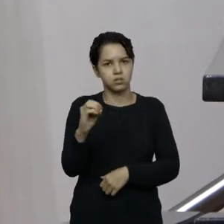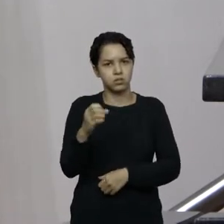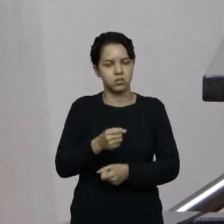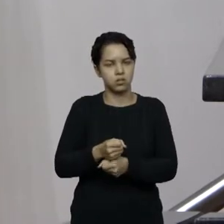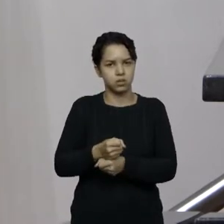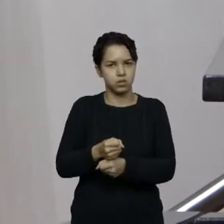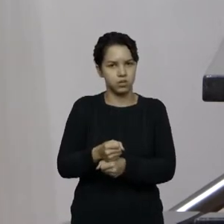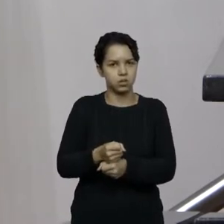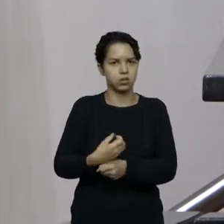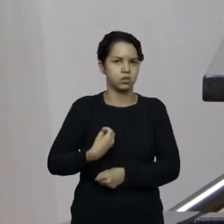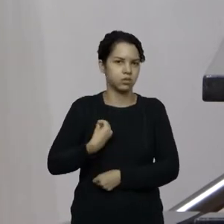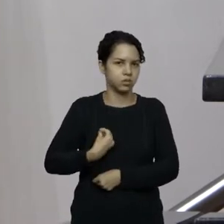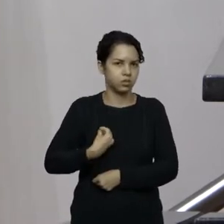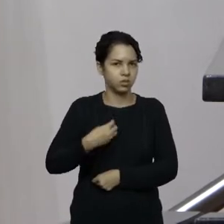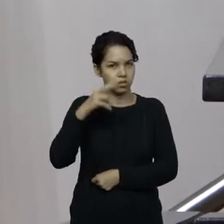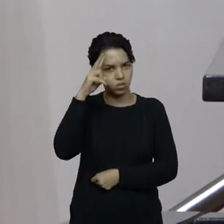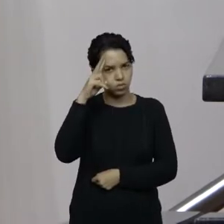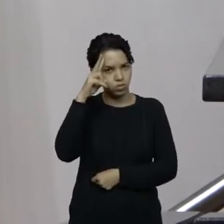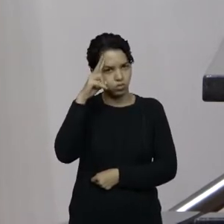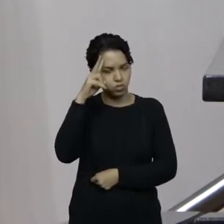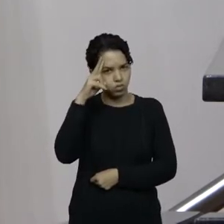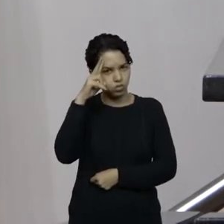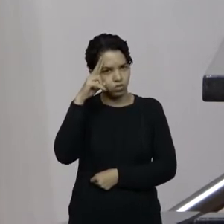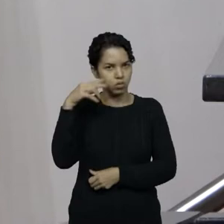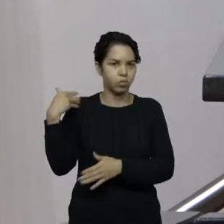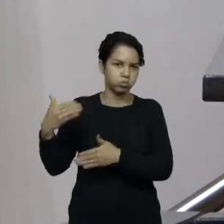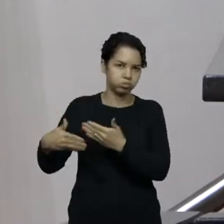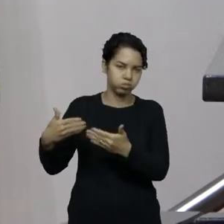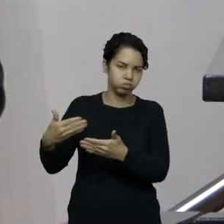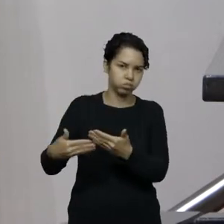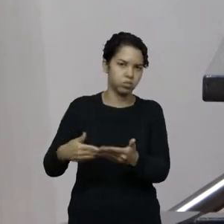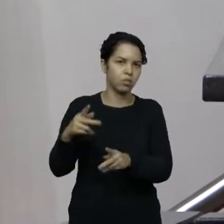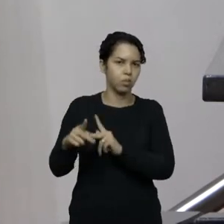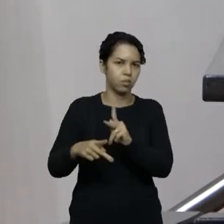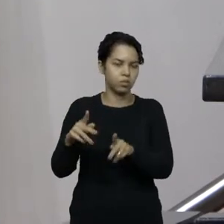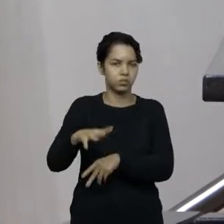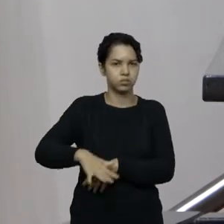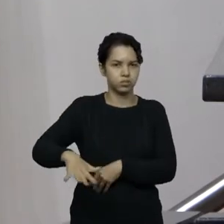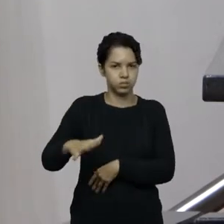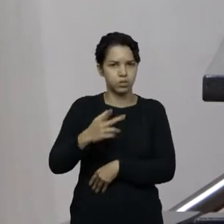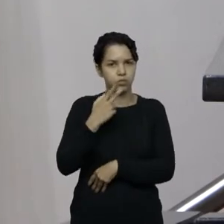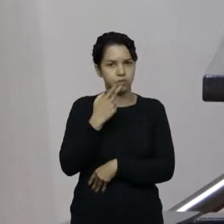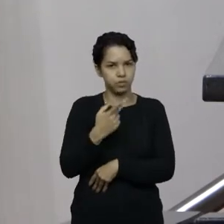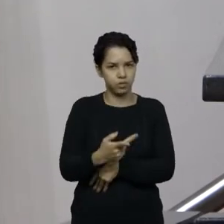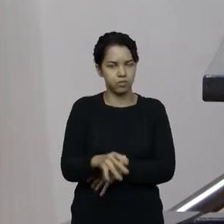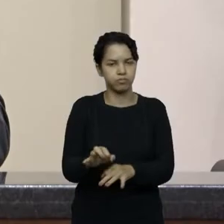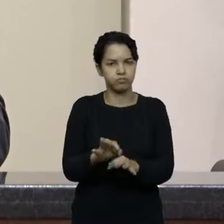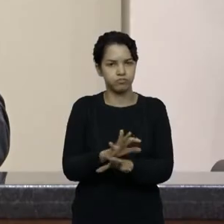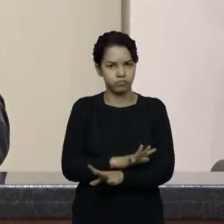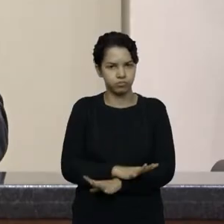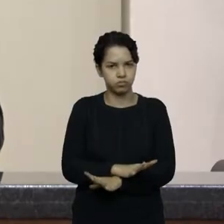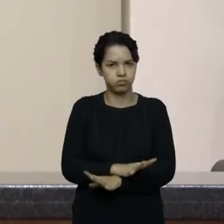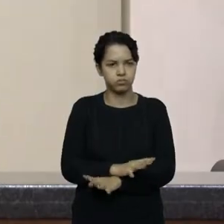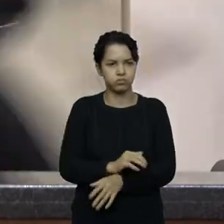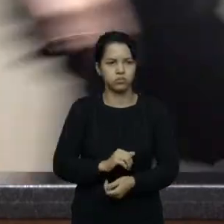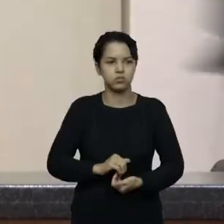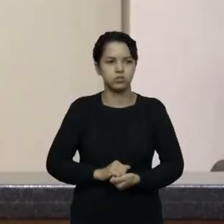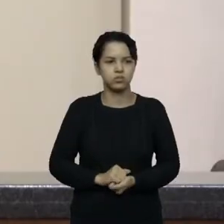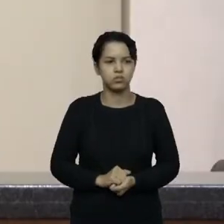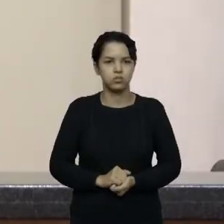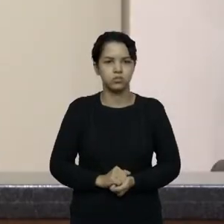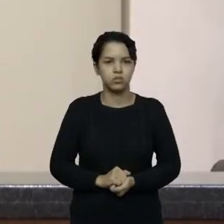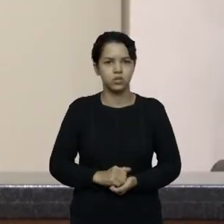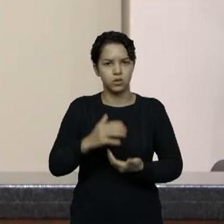vida História e da caminhada do povo do Contestado era isso se o presidente e e